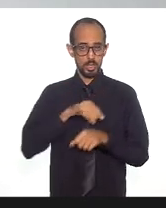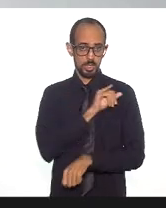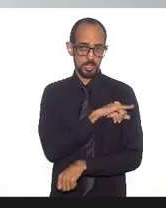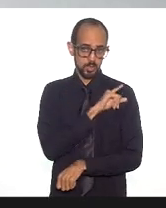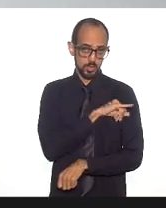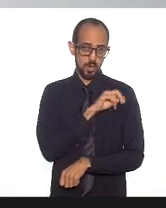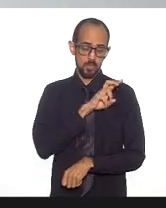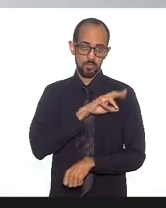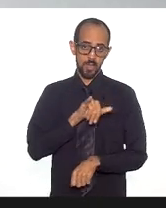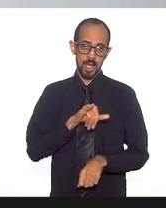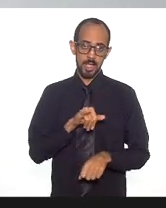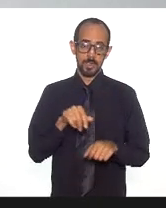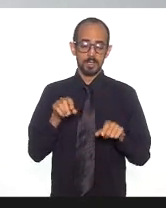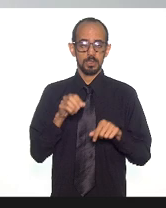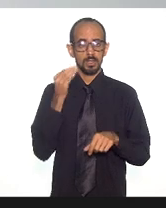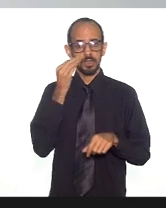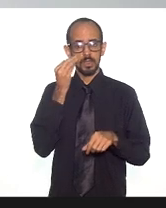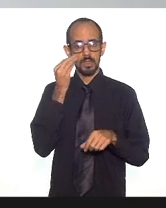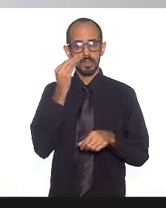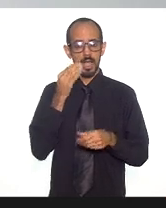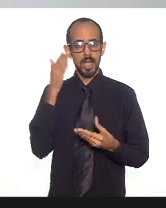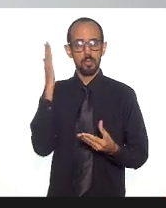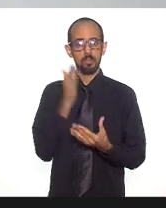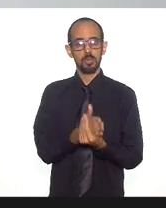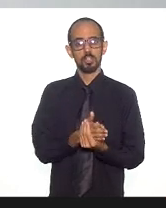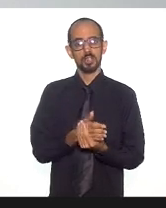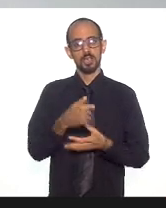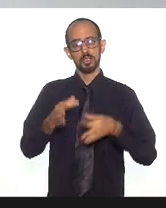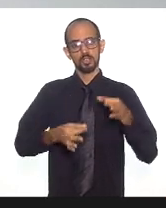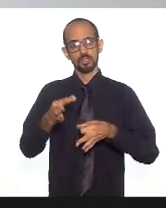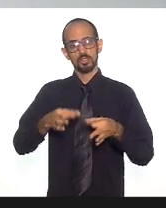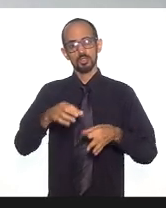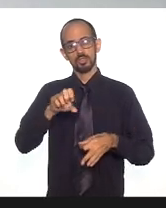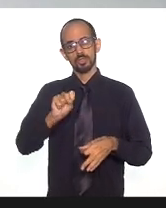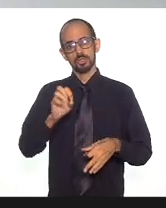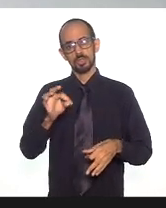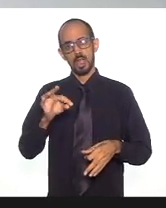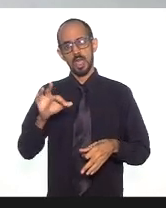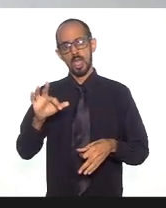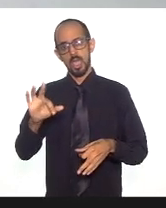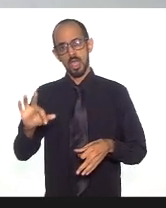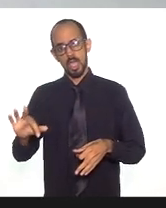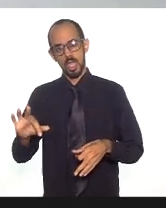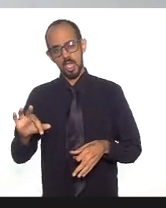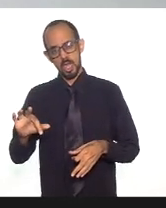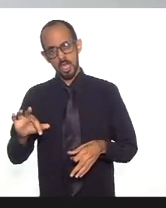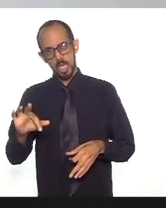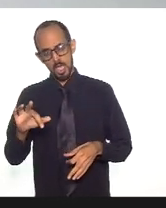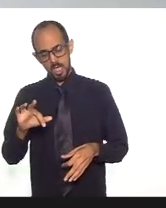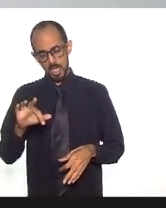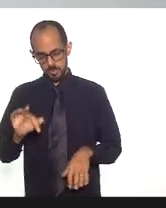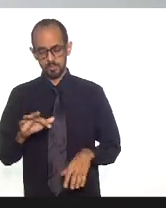deve judicializar, né, entrar com uma ação no Supremo para que seja cumprido o Plano Nacional de Imunização e o Plano